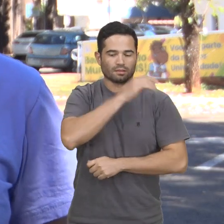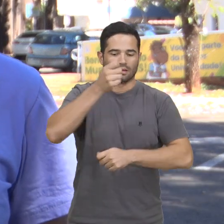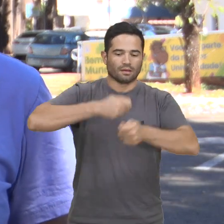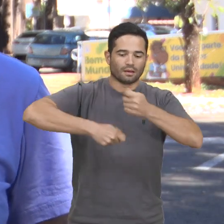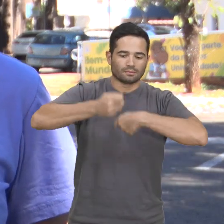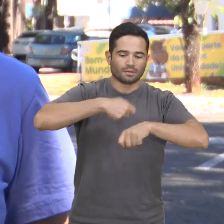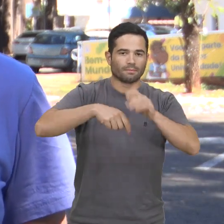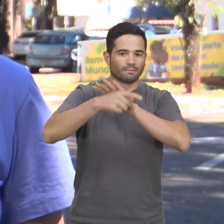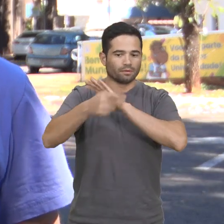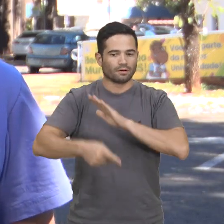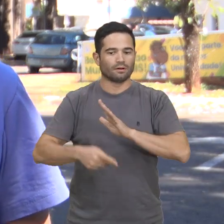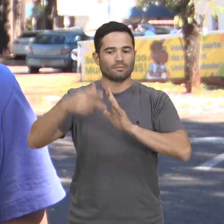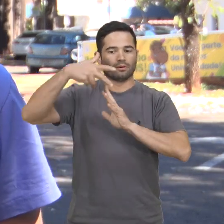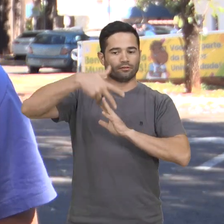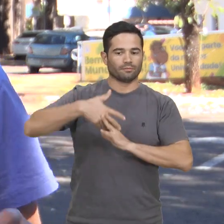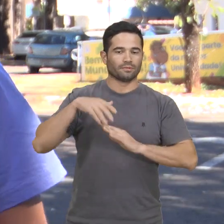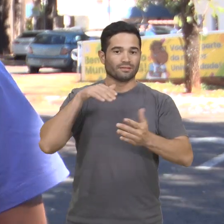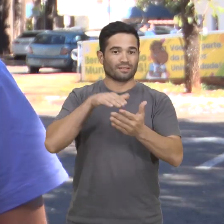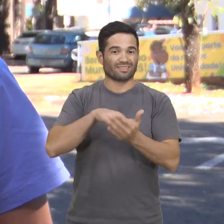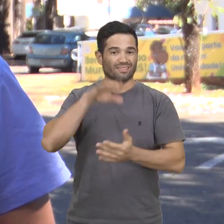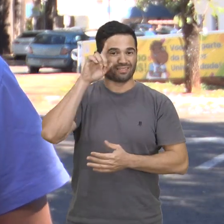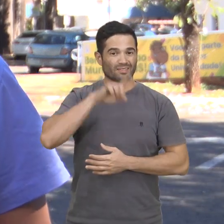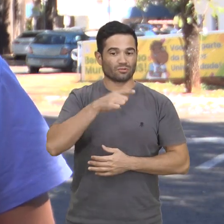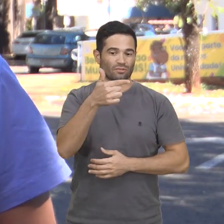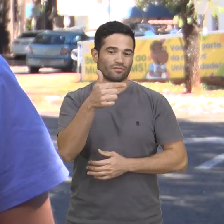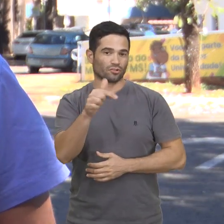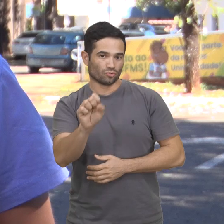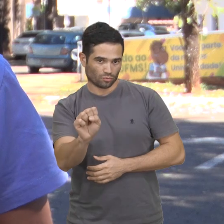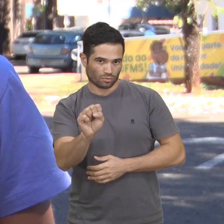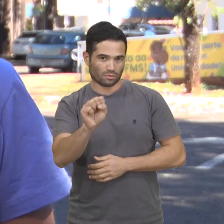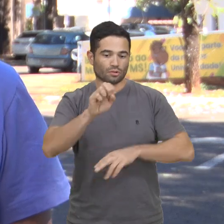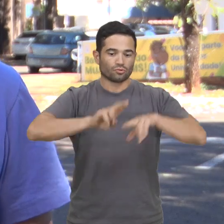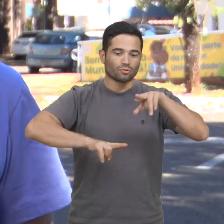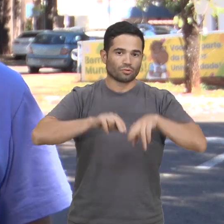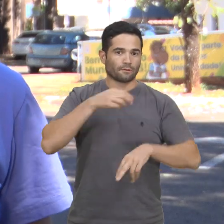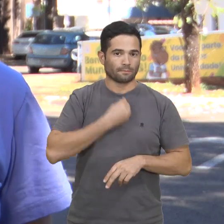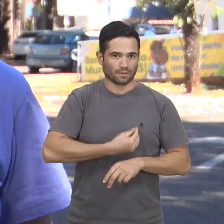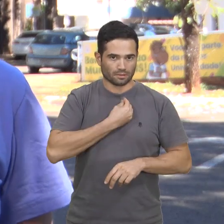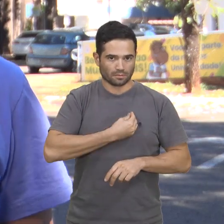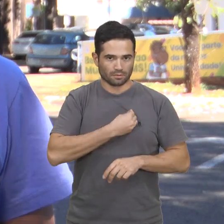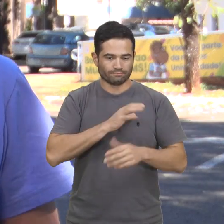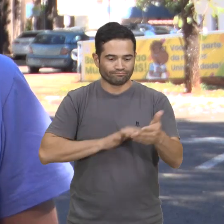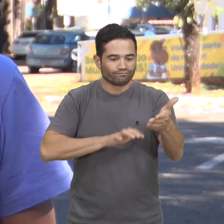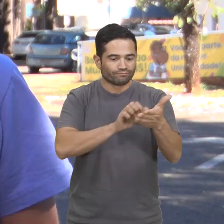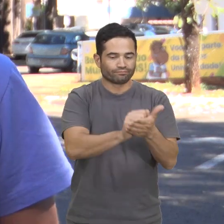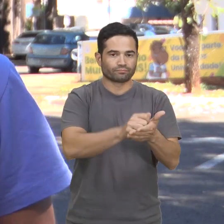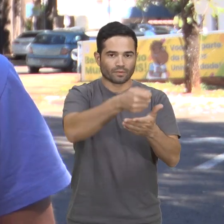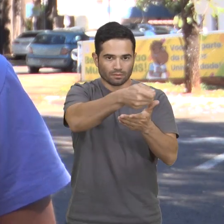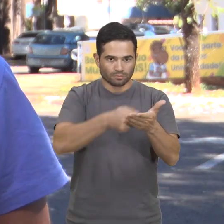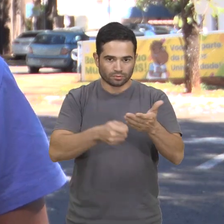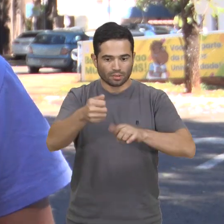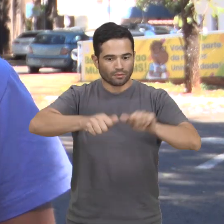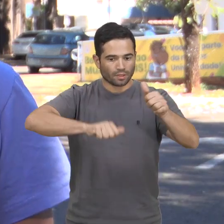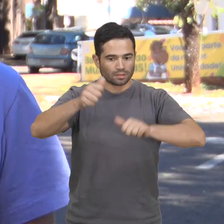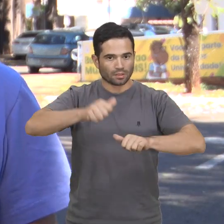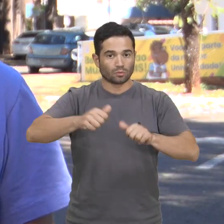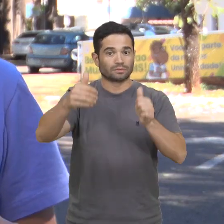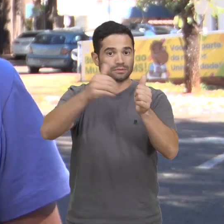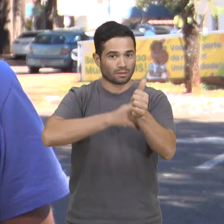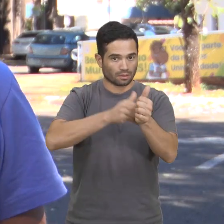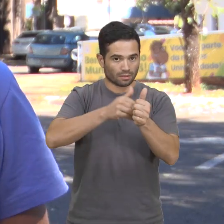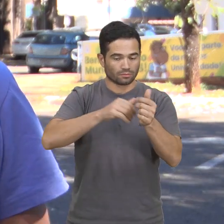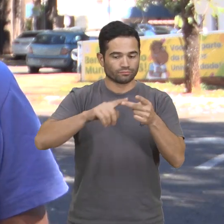técnicos administrativos da UFMS têm até o dia 28 de junho para participar. O preenchimento da avaliação é